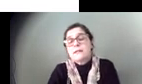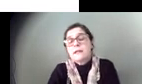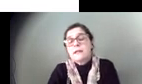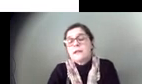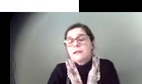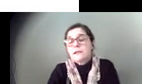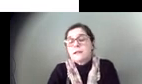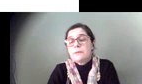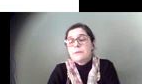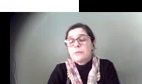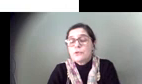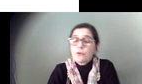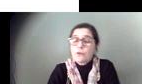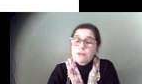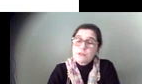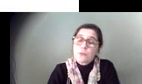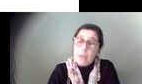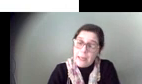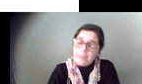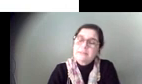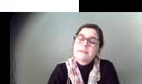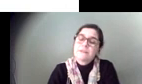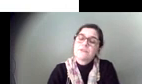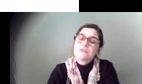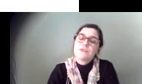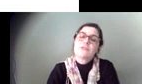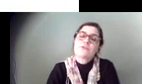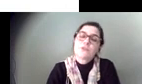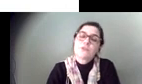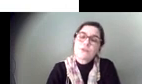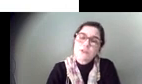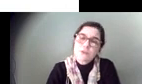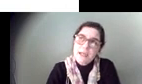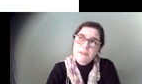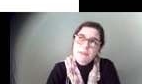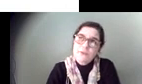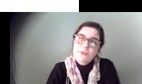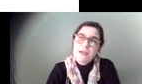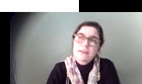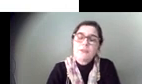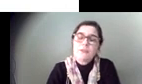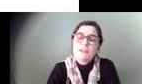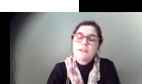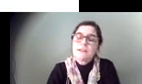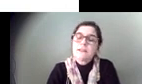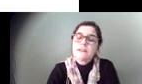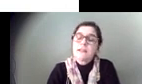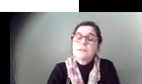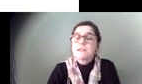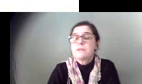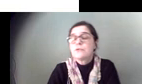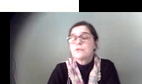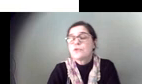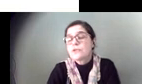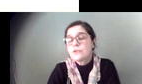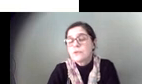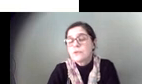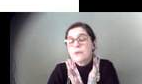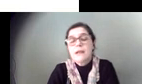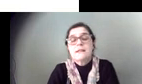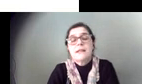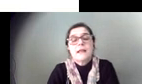iniciais, para os jogos escolares, não os virtuais, os jogos escolares normais, geralmente as crianças elas participam de